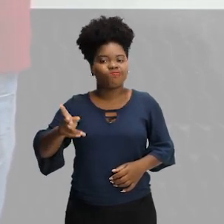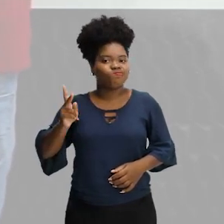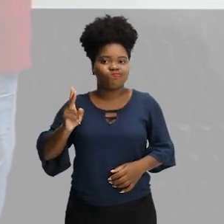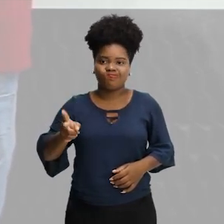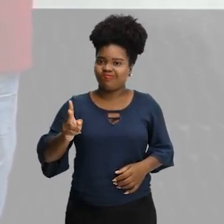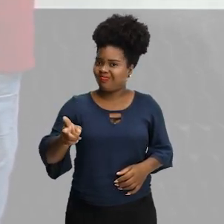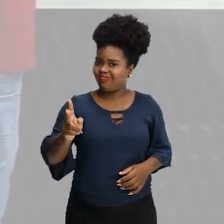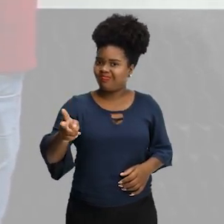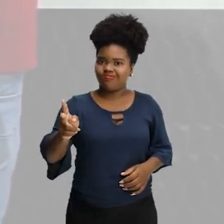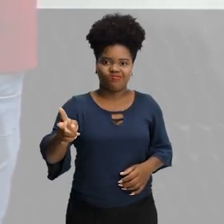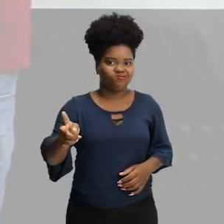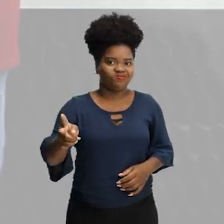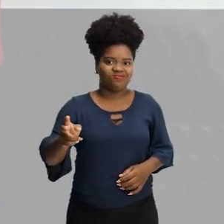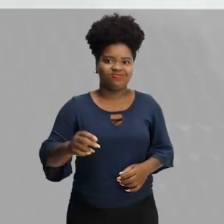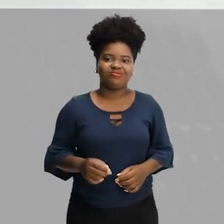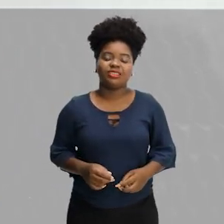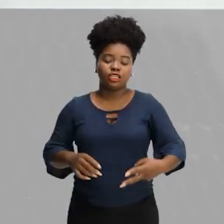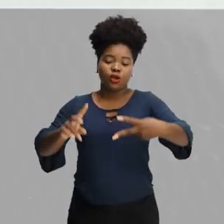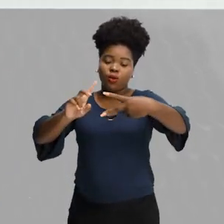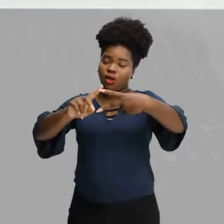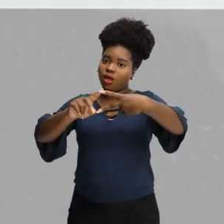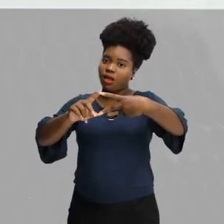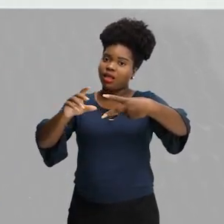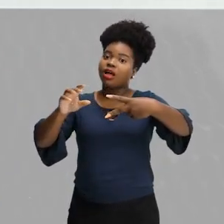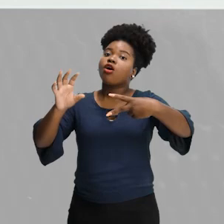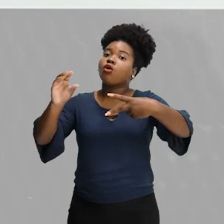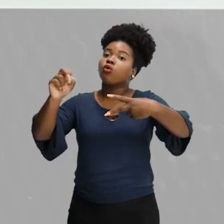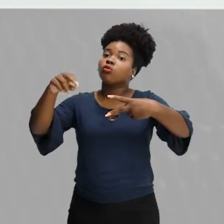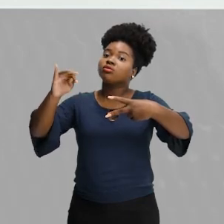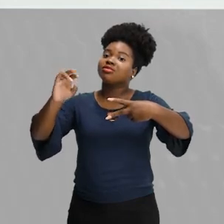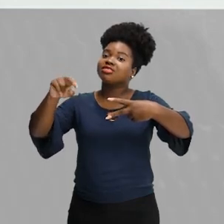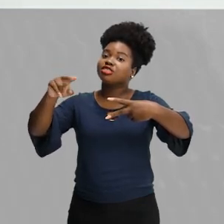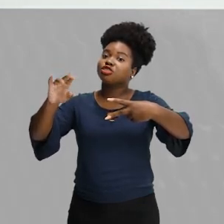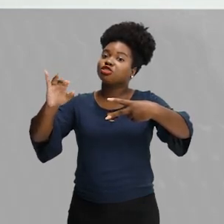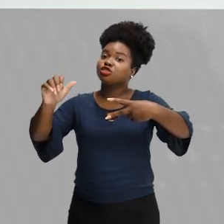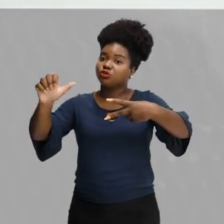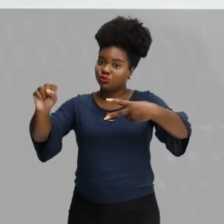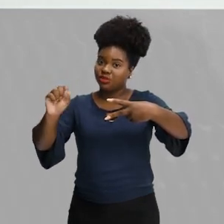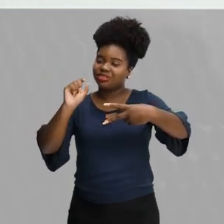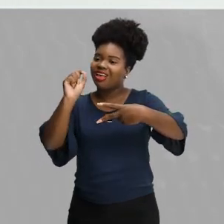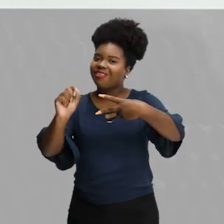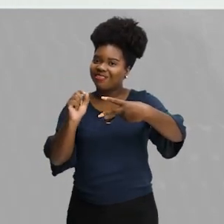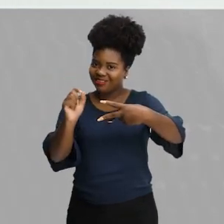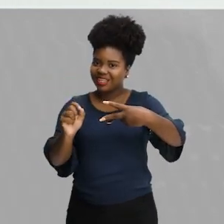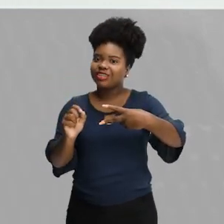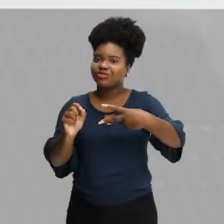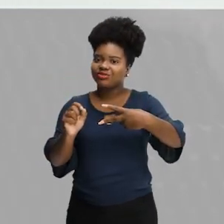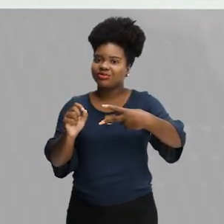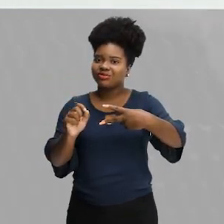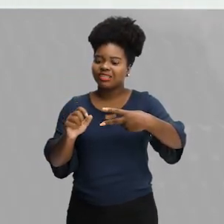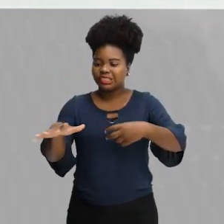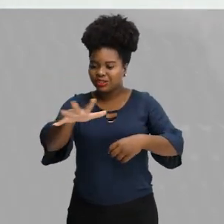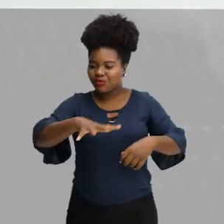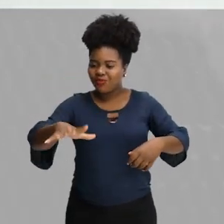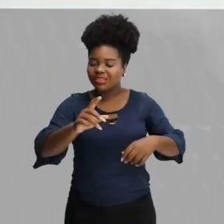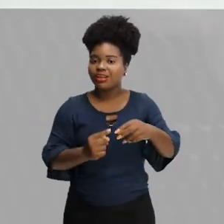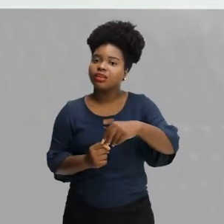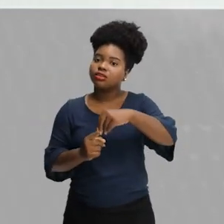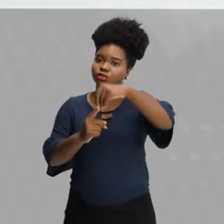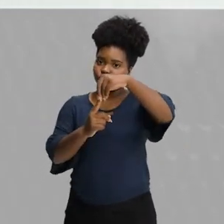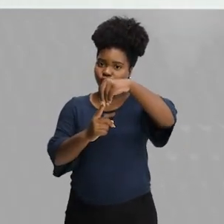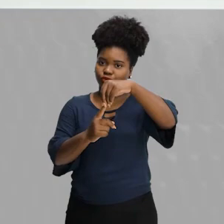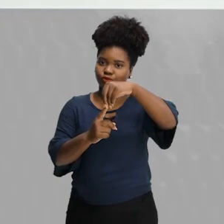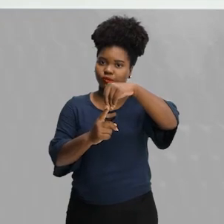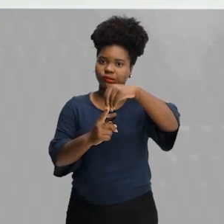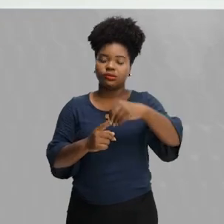descontínuas. Vou explicar. Terras contínuas são as massas de terras que são únicas. Então, não leve em